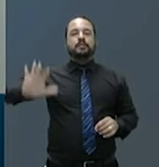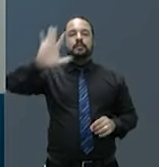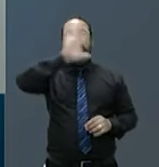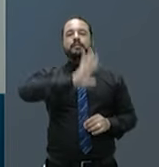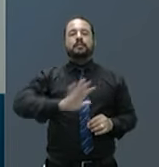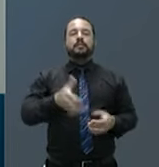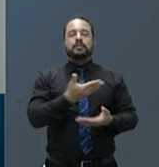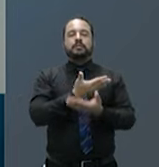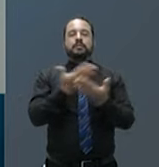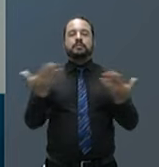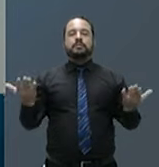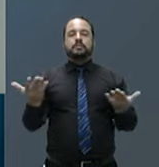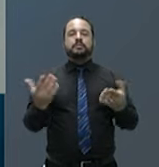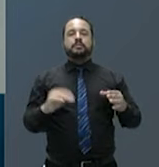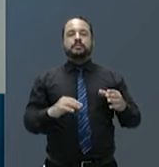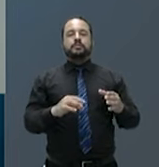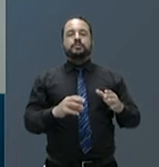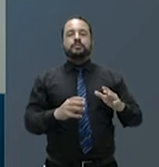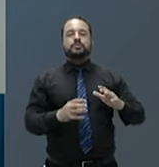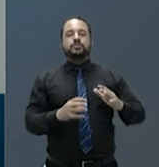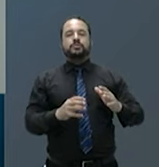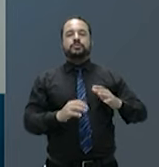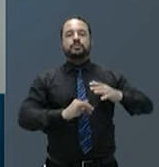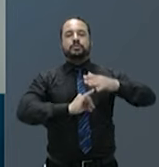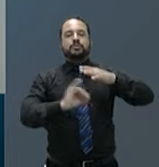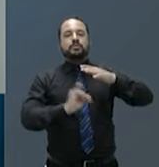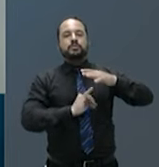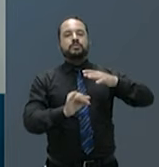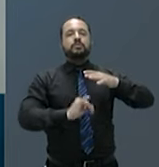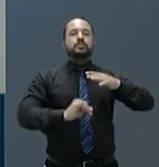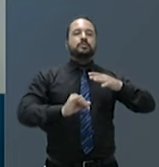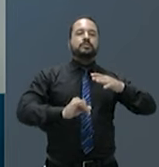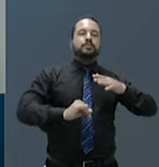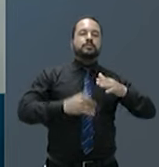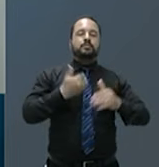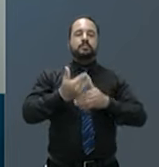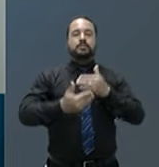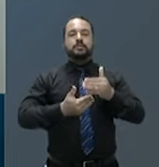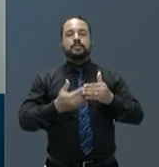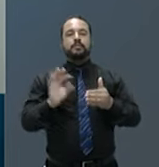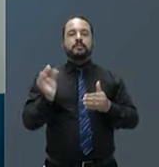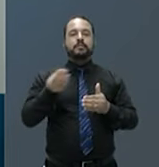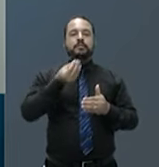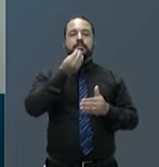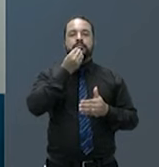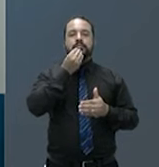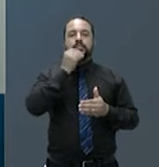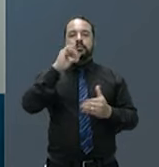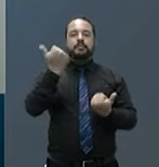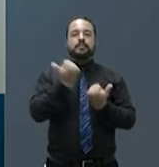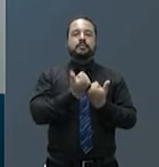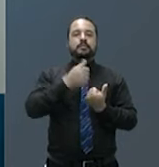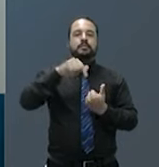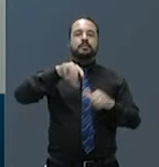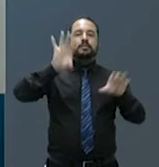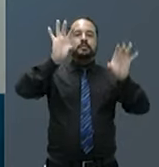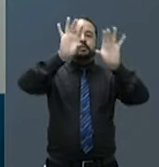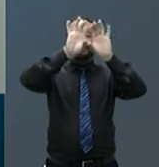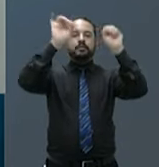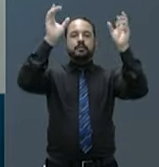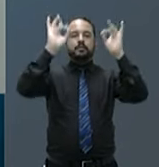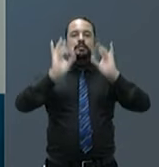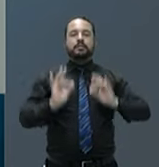o Instituto Brasileiro de Direito Processual agradece a oportunidade de colaborar com essa corte na fixação de